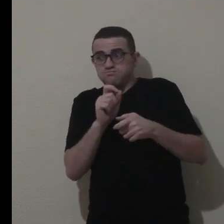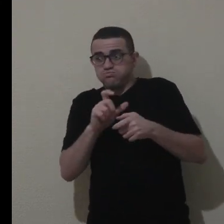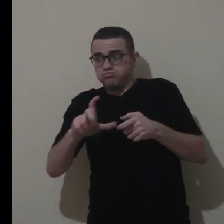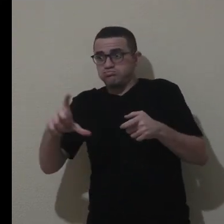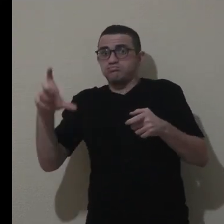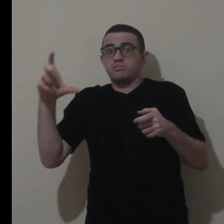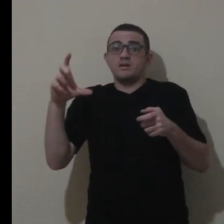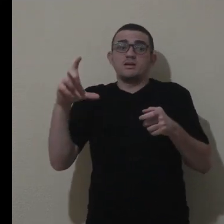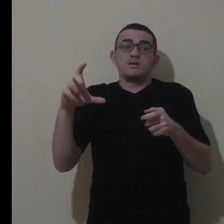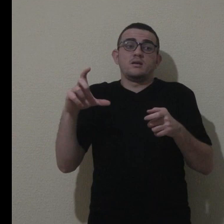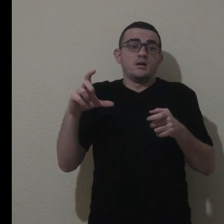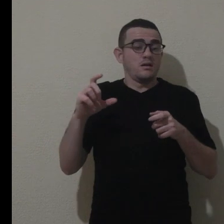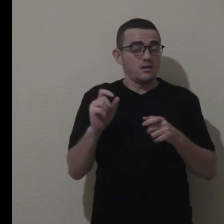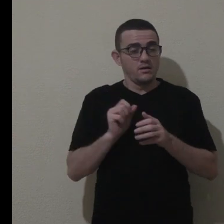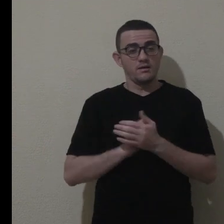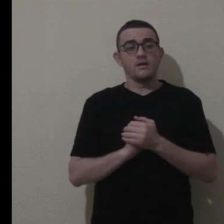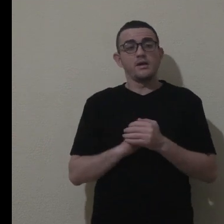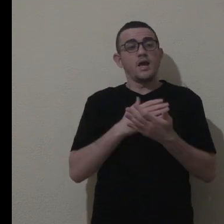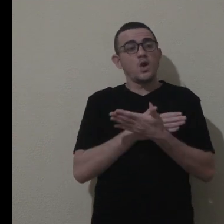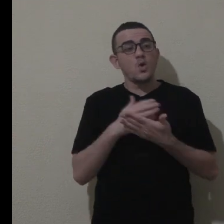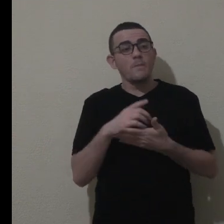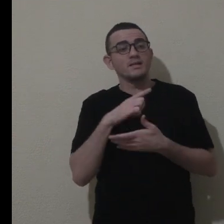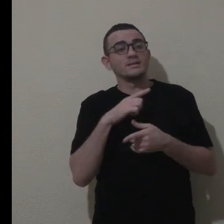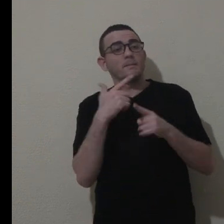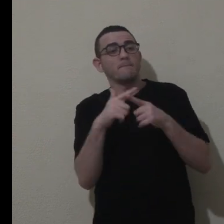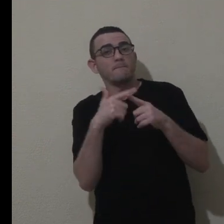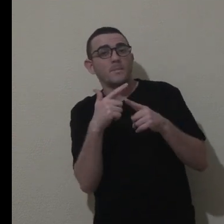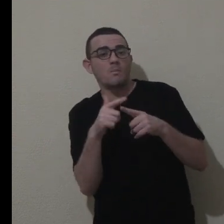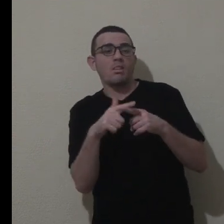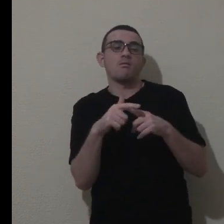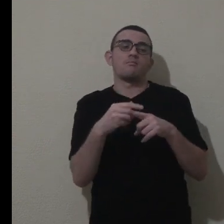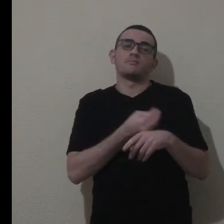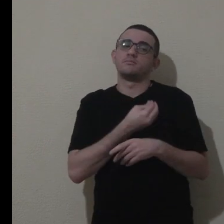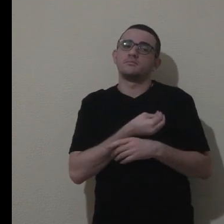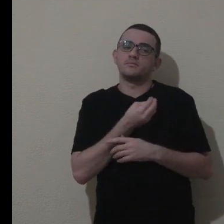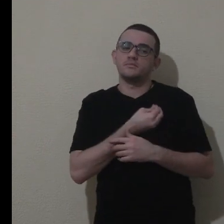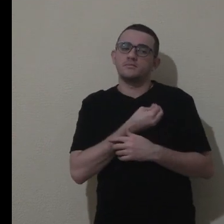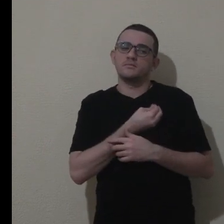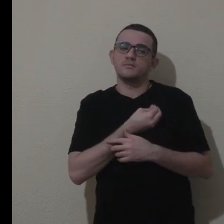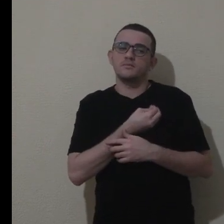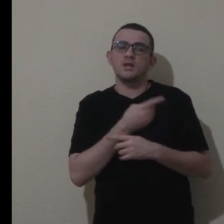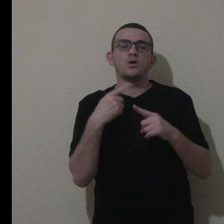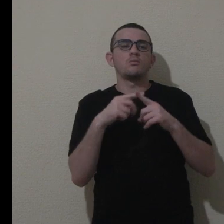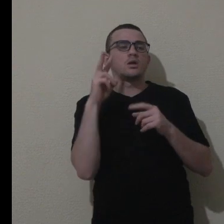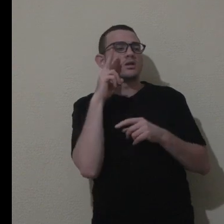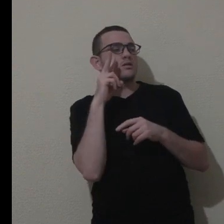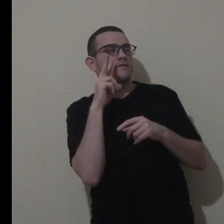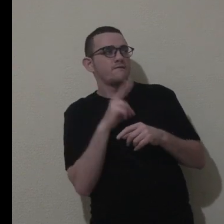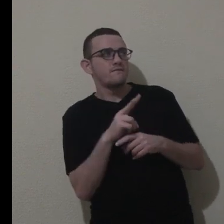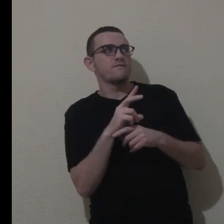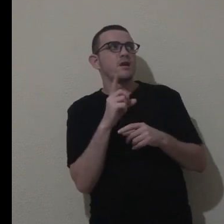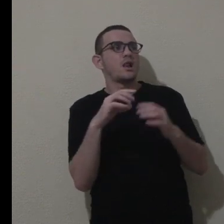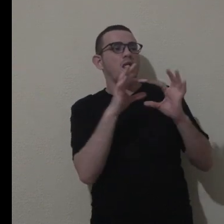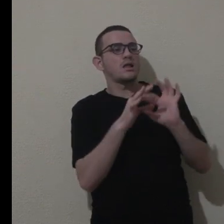desse limite, ela torna-se tóxica, ela começa a trazer problemas seríssimos. Né? Se a gente for